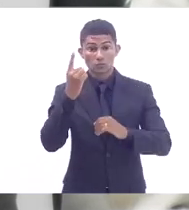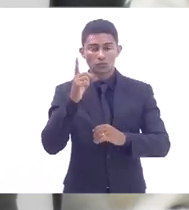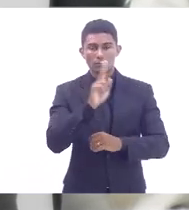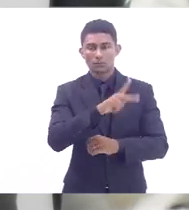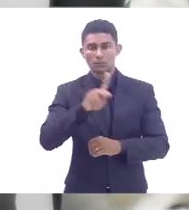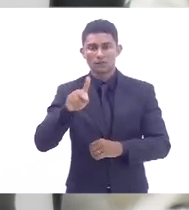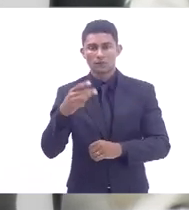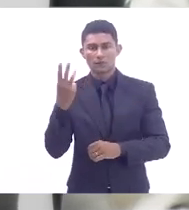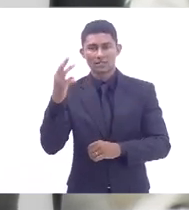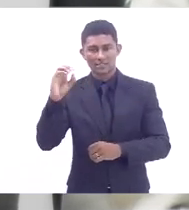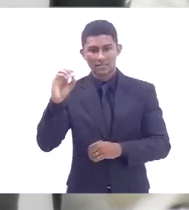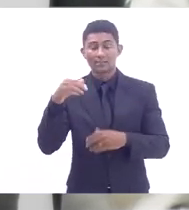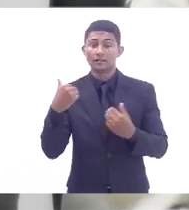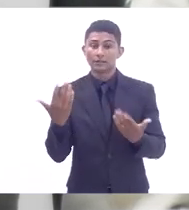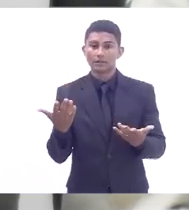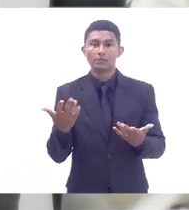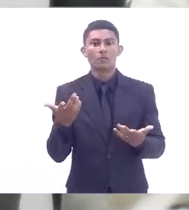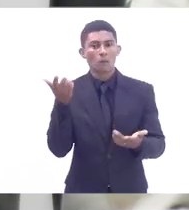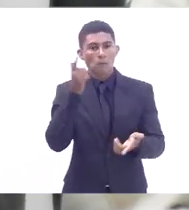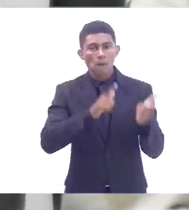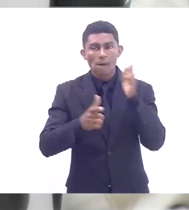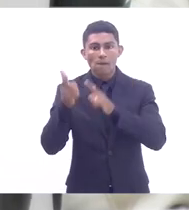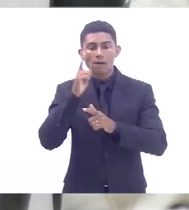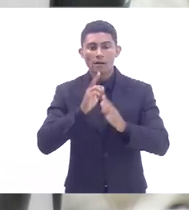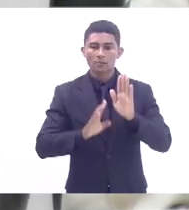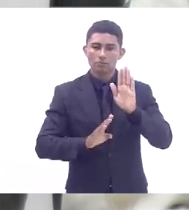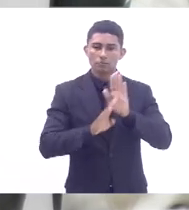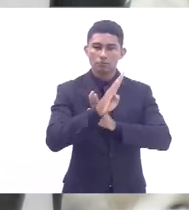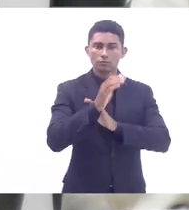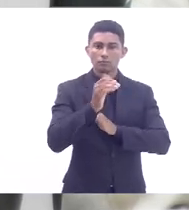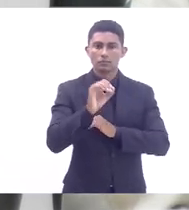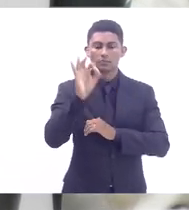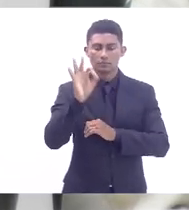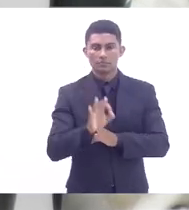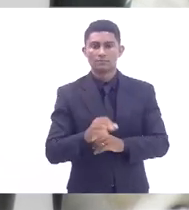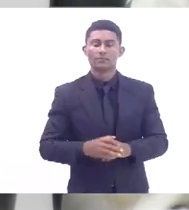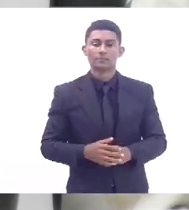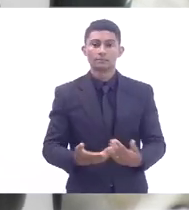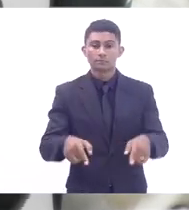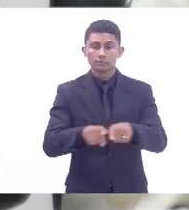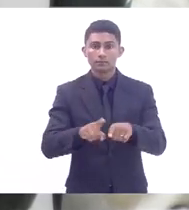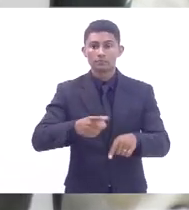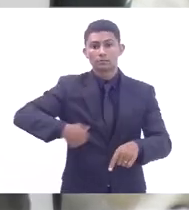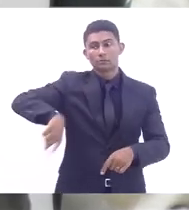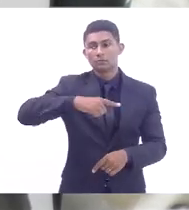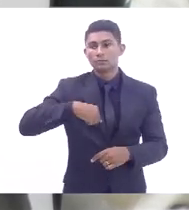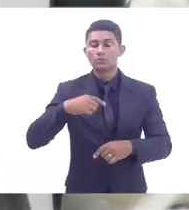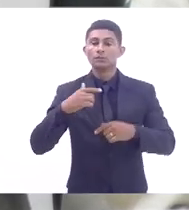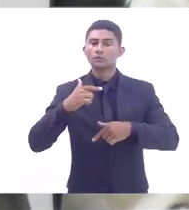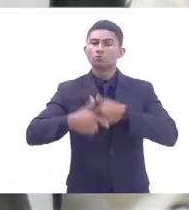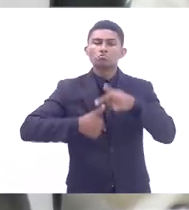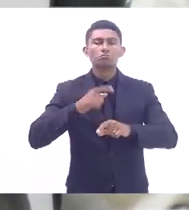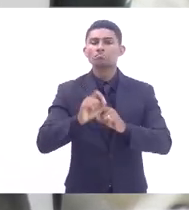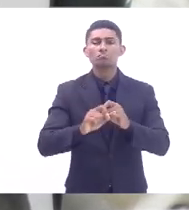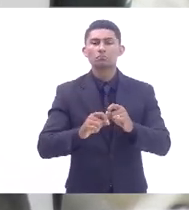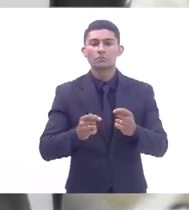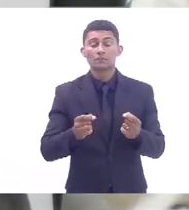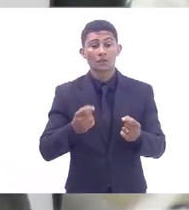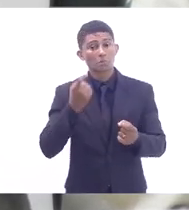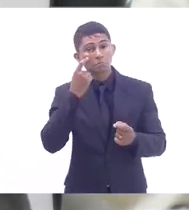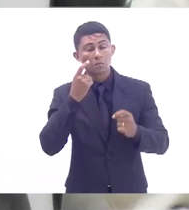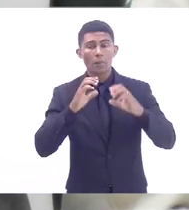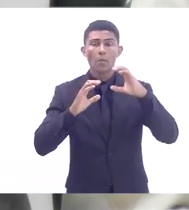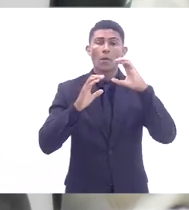ou que representaria um aumento de 10 porcento E então realizando ou estamos trabalhando para a realização do